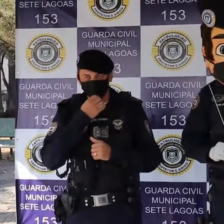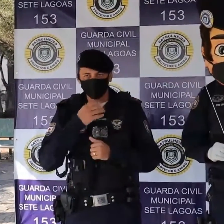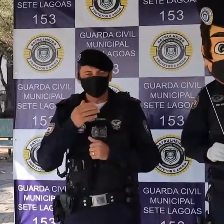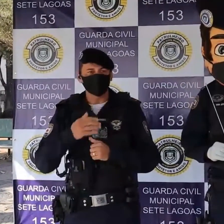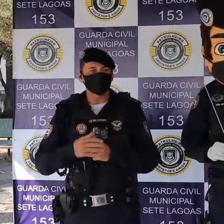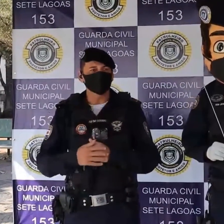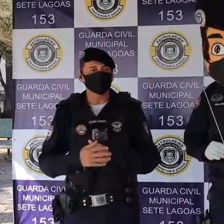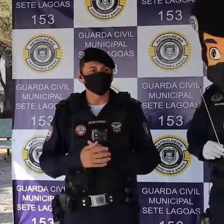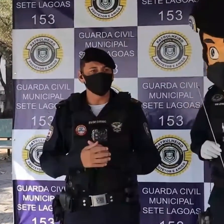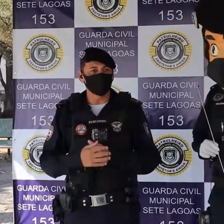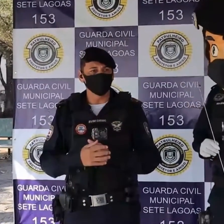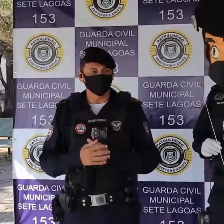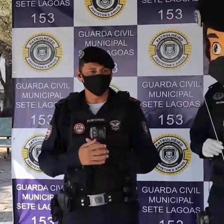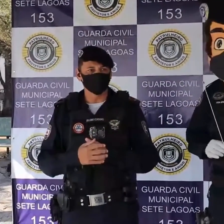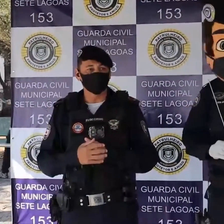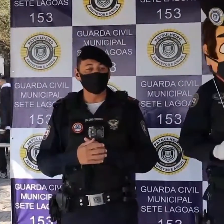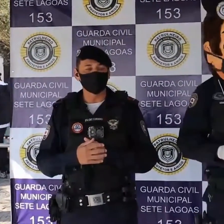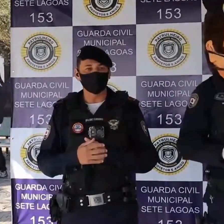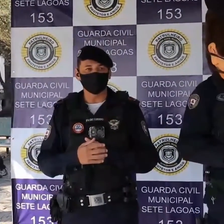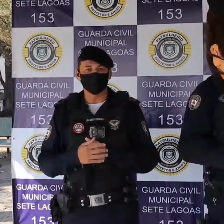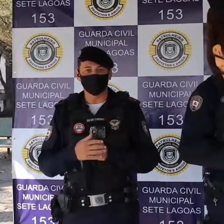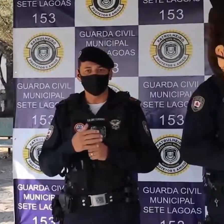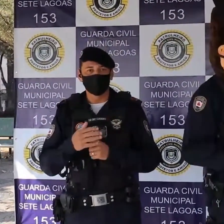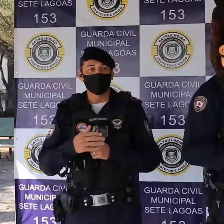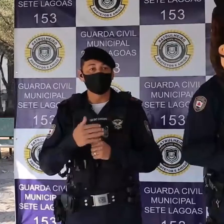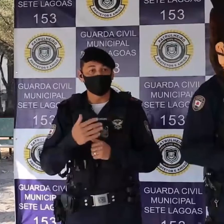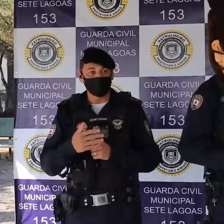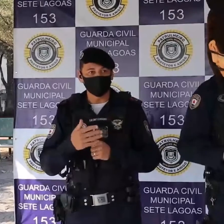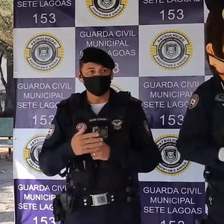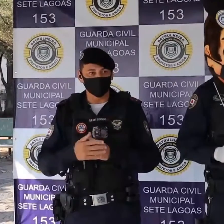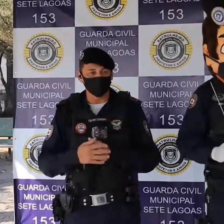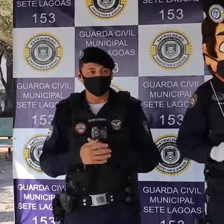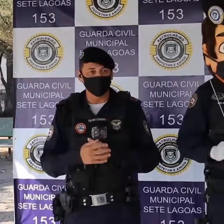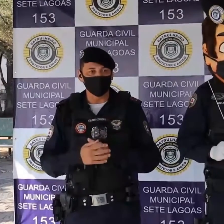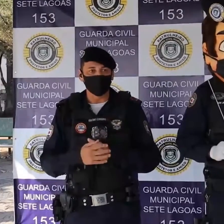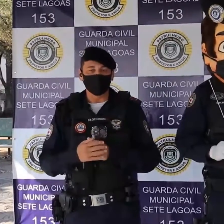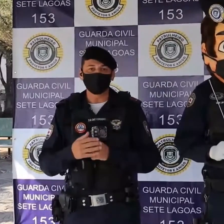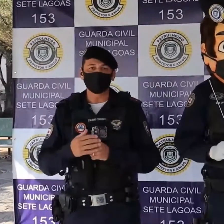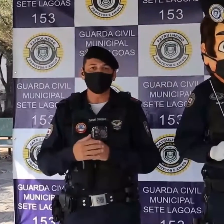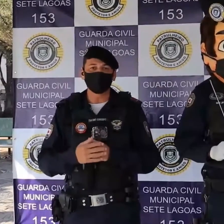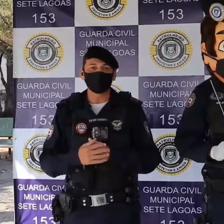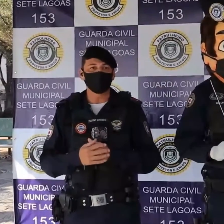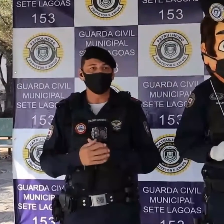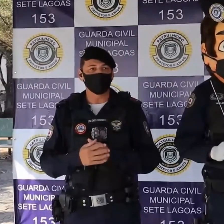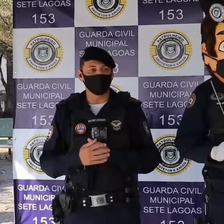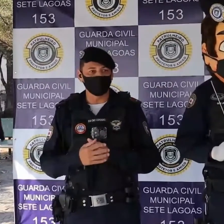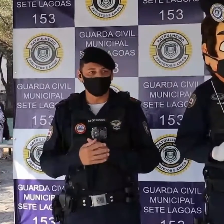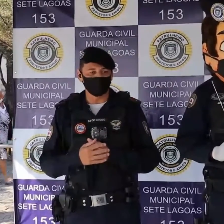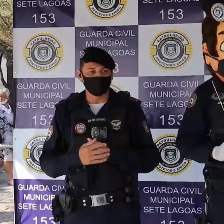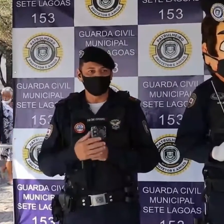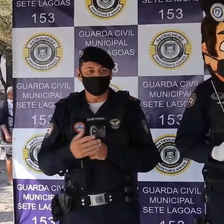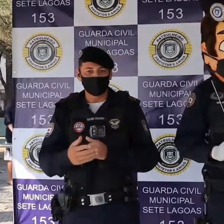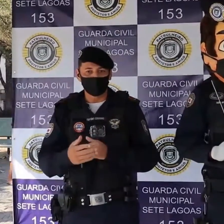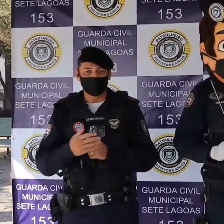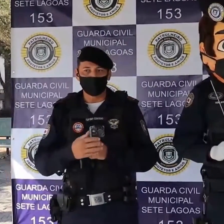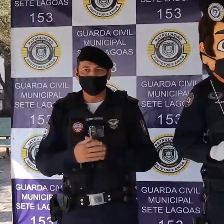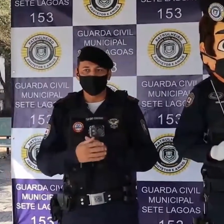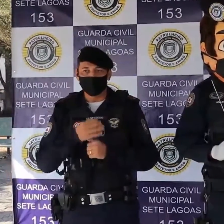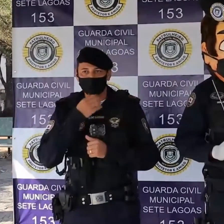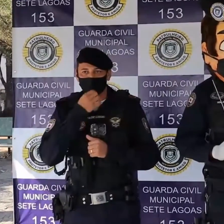153, 75 autos de infração preenchidos aí e 139 itens